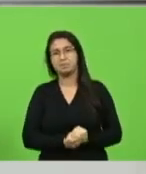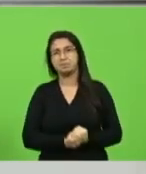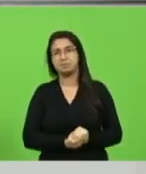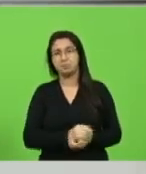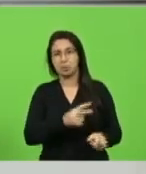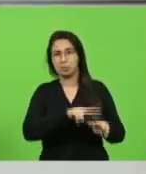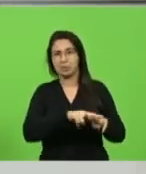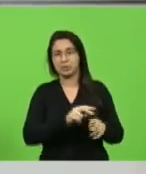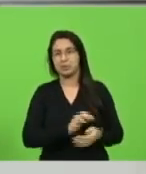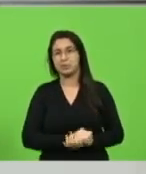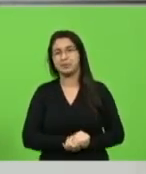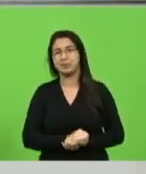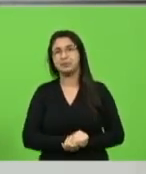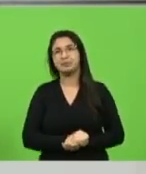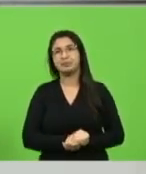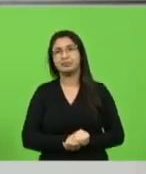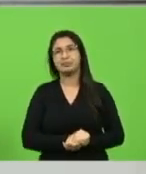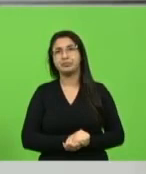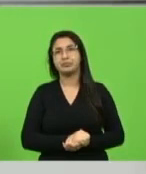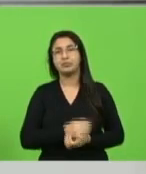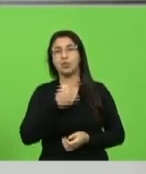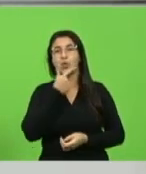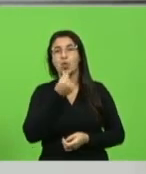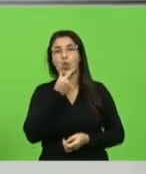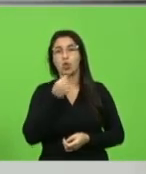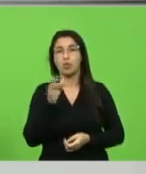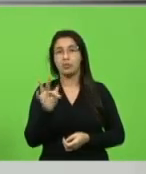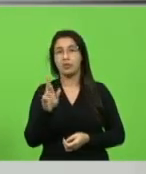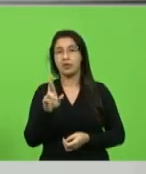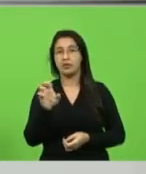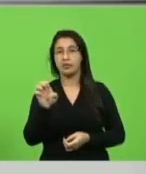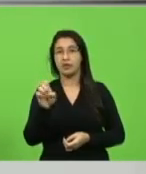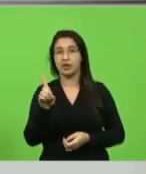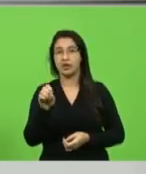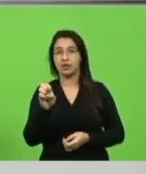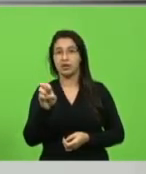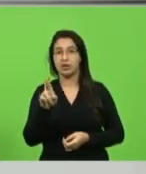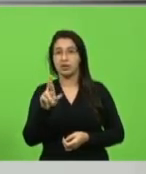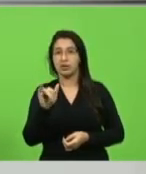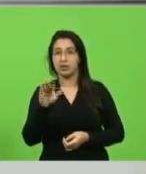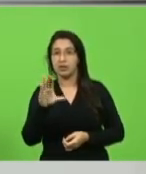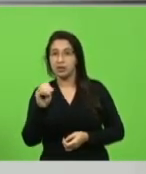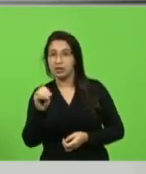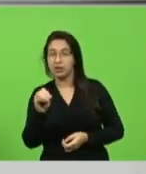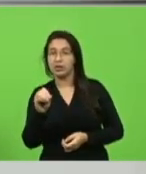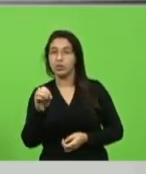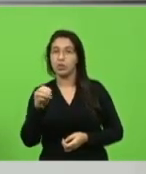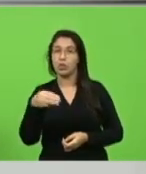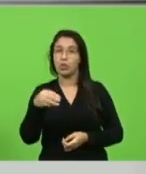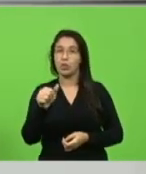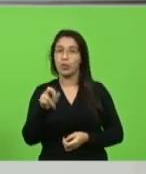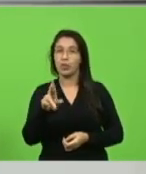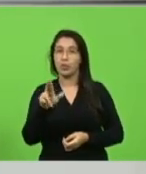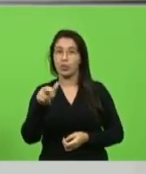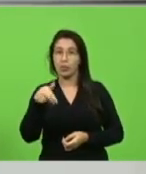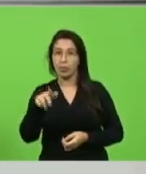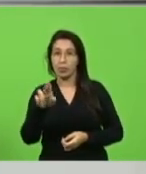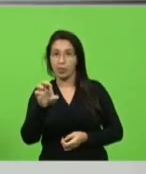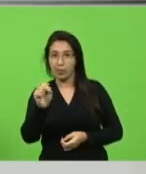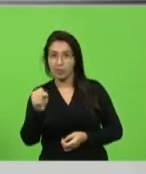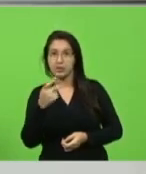Frederico Marques, não tem caráter nem conteúdo criminal e